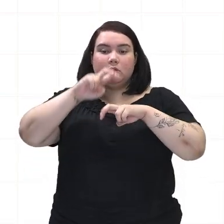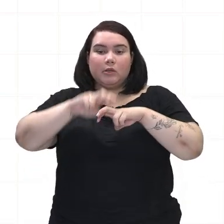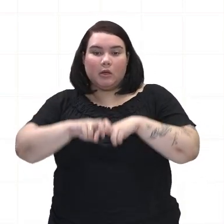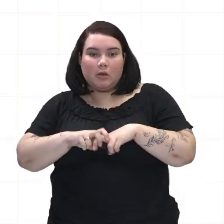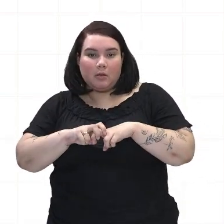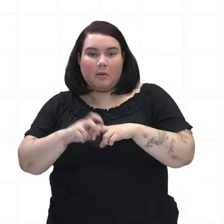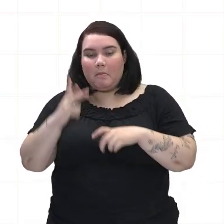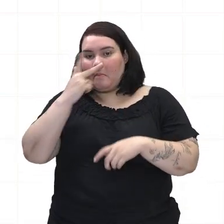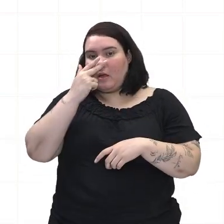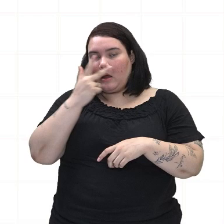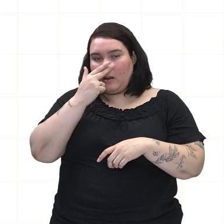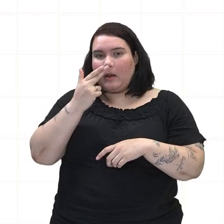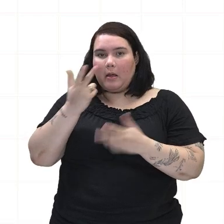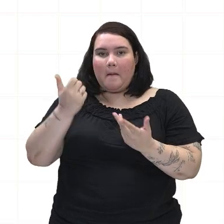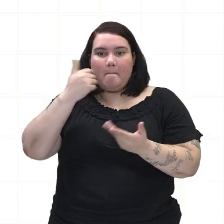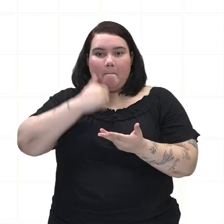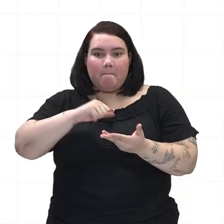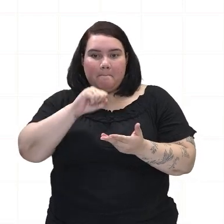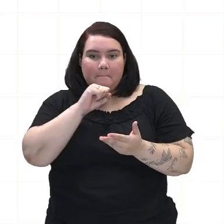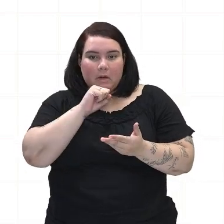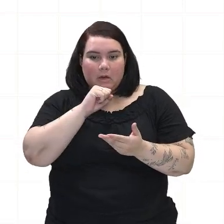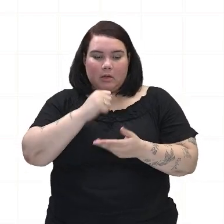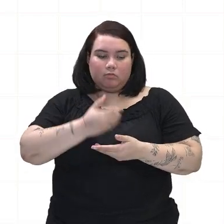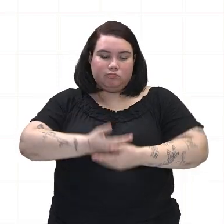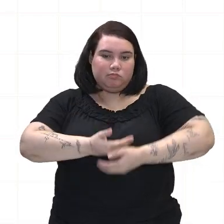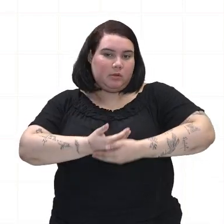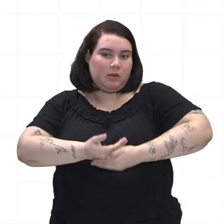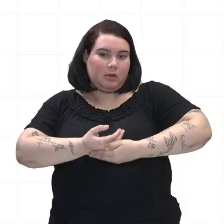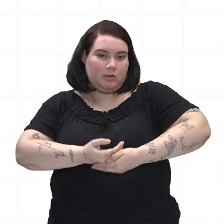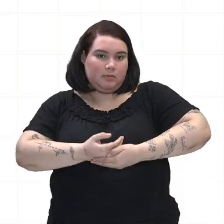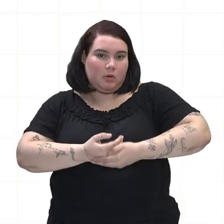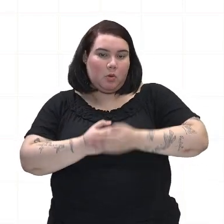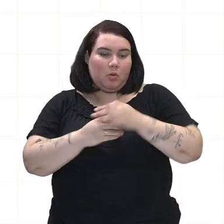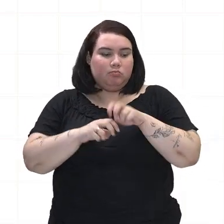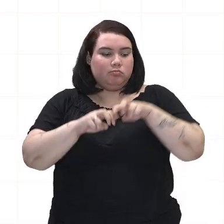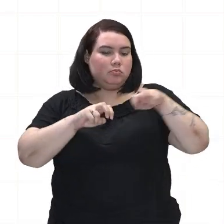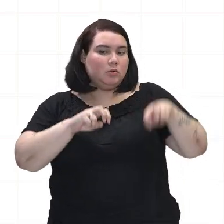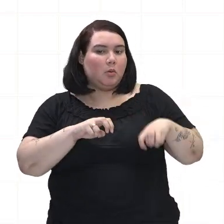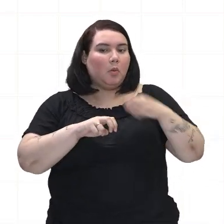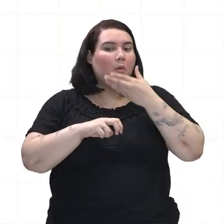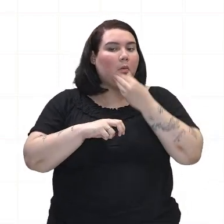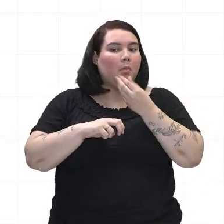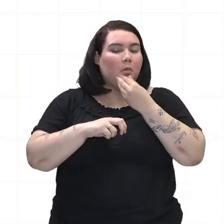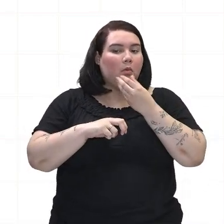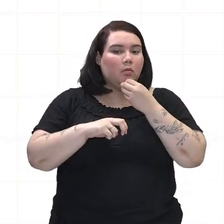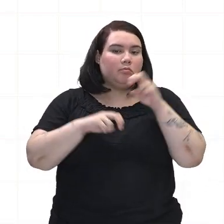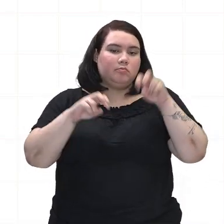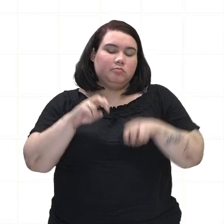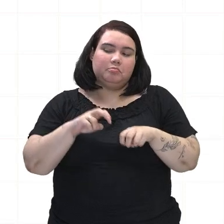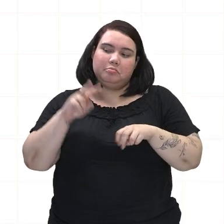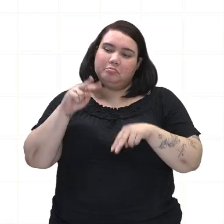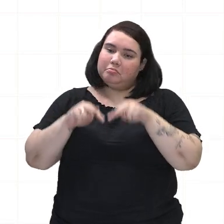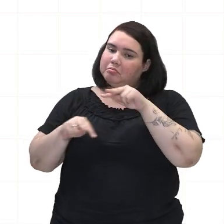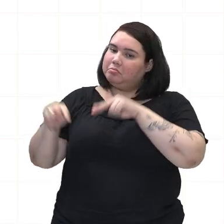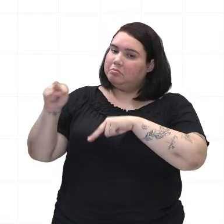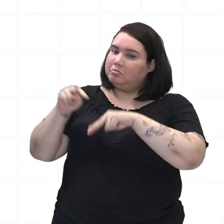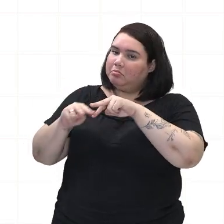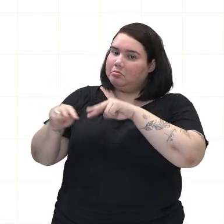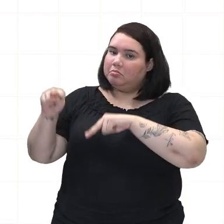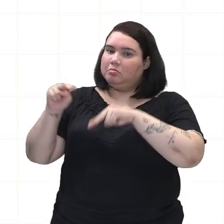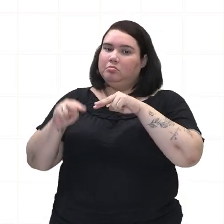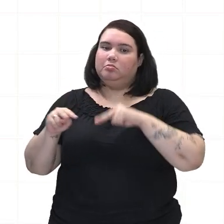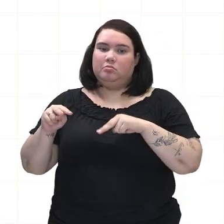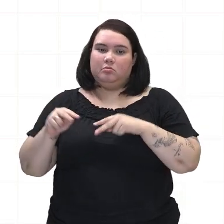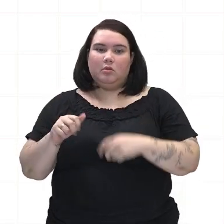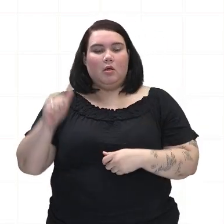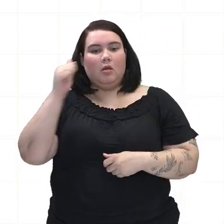parece ser a mãe, é a mãe representada da criança, e um homem sentado na porta ali observando as outras pessoas fora e a